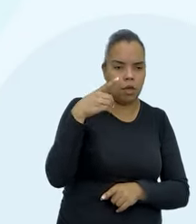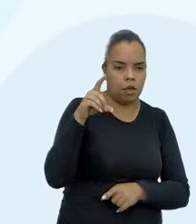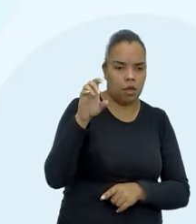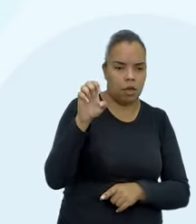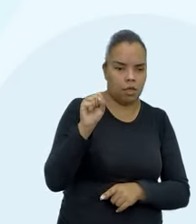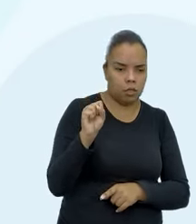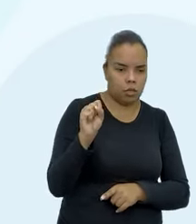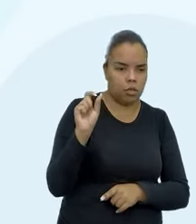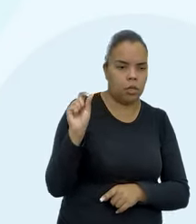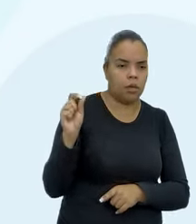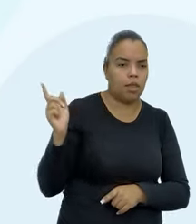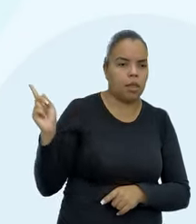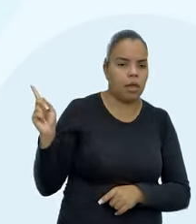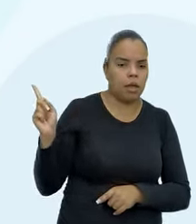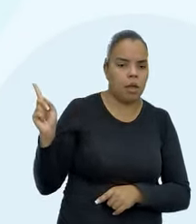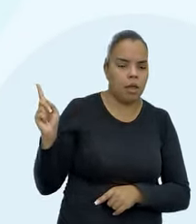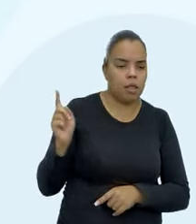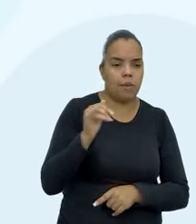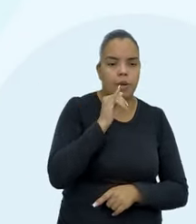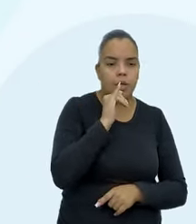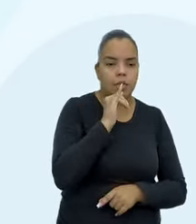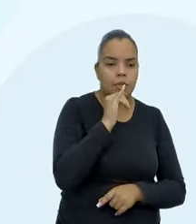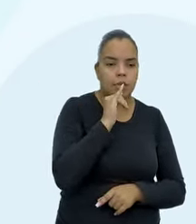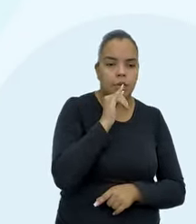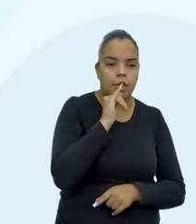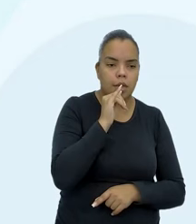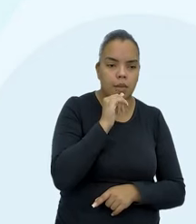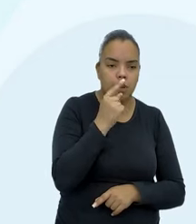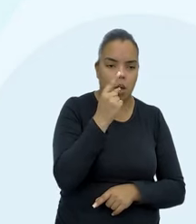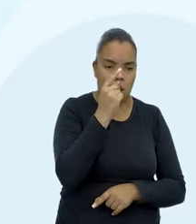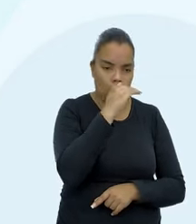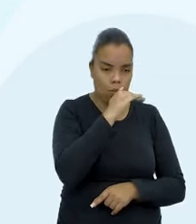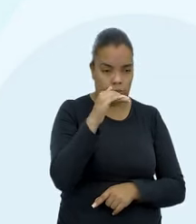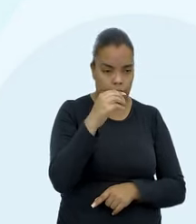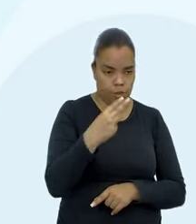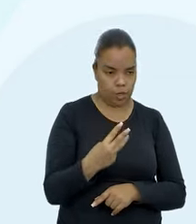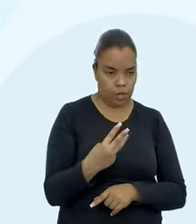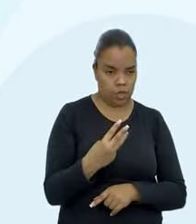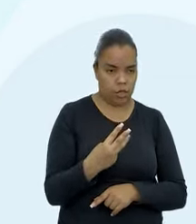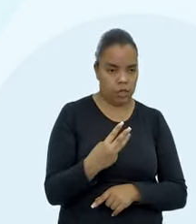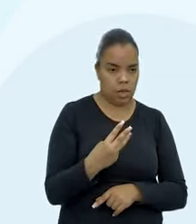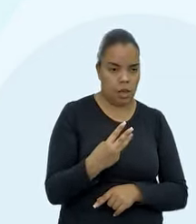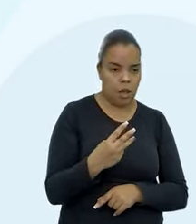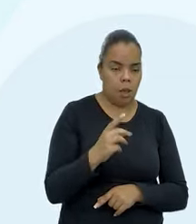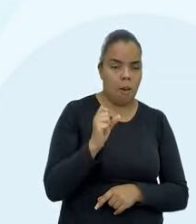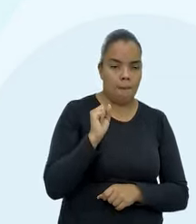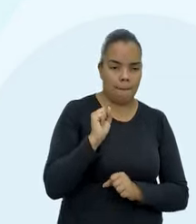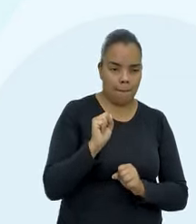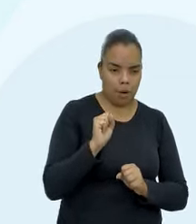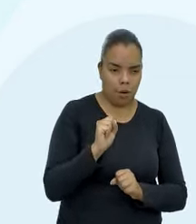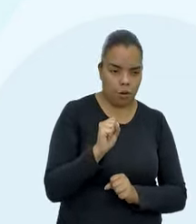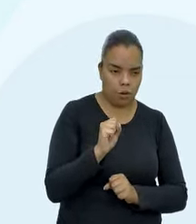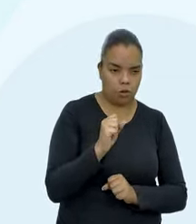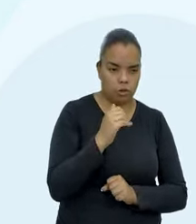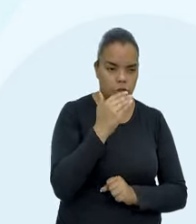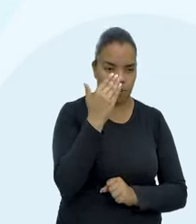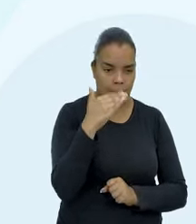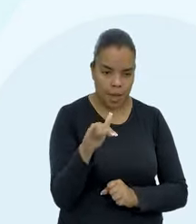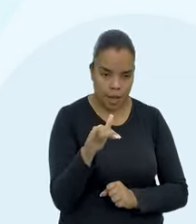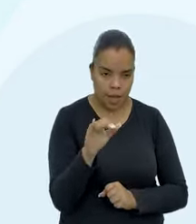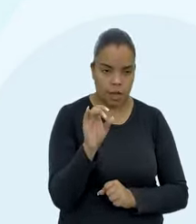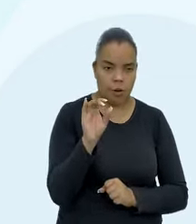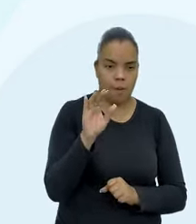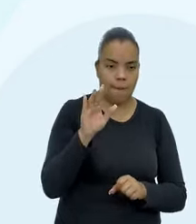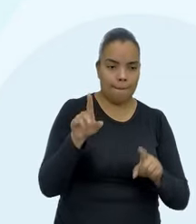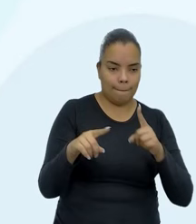eu tenho um exemplo ele tá dizendo meio e 1/3 eu posso somar meio mais um terço então